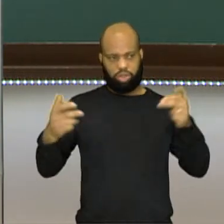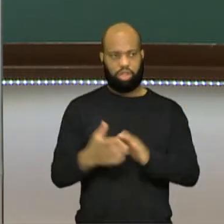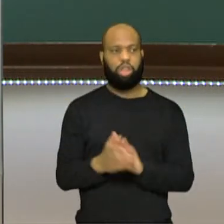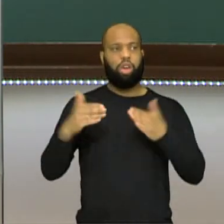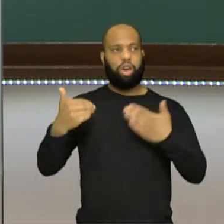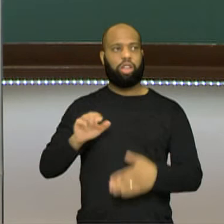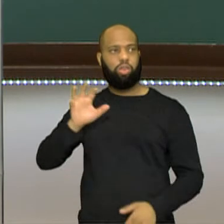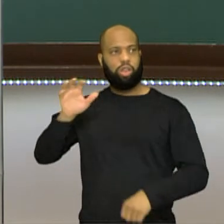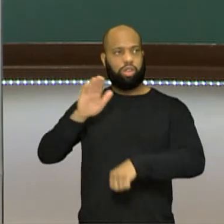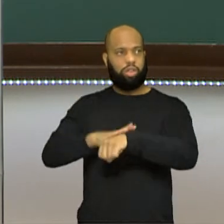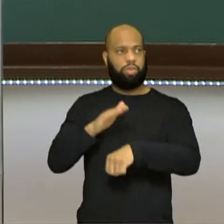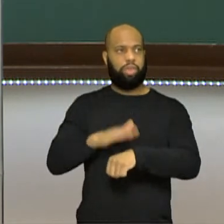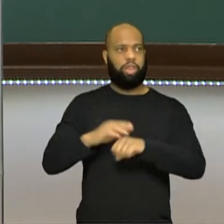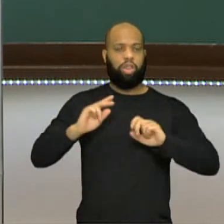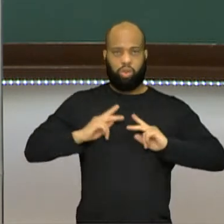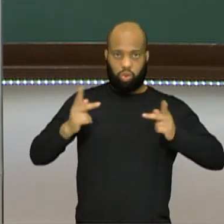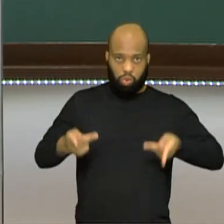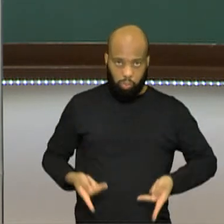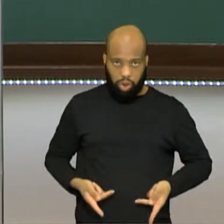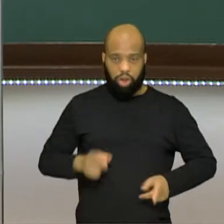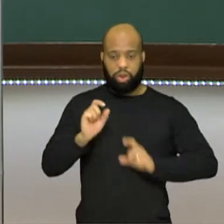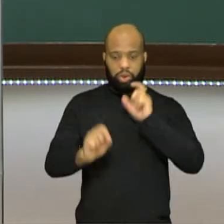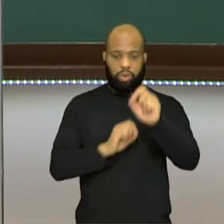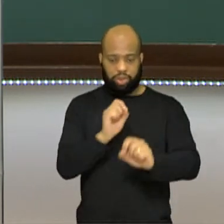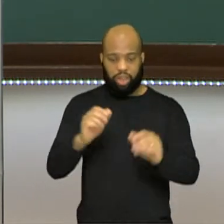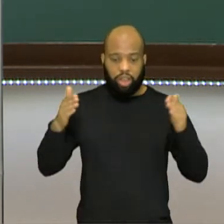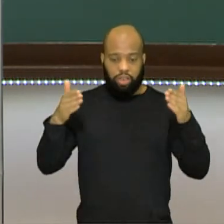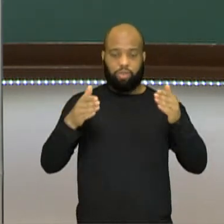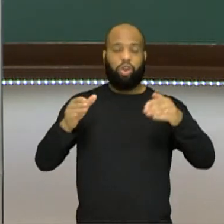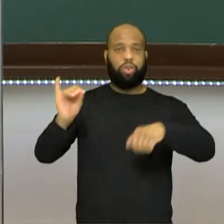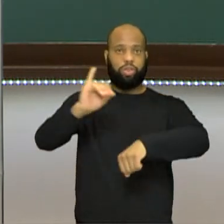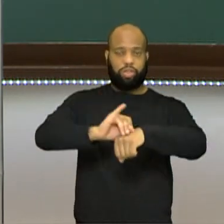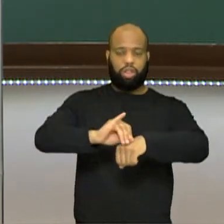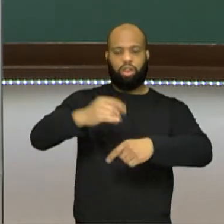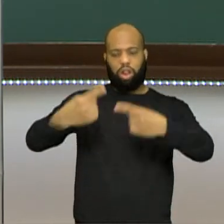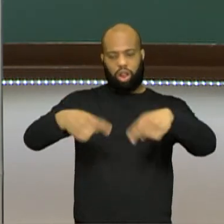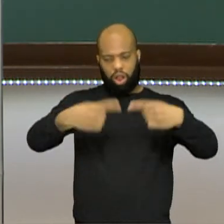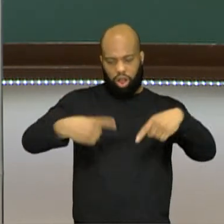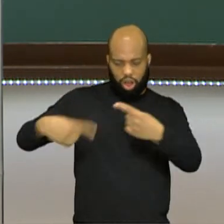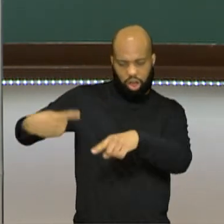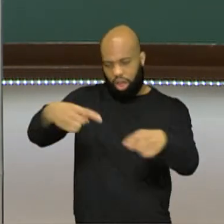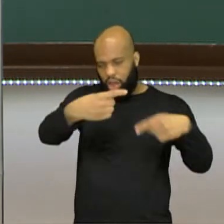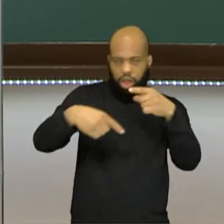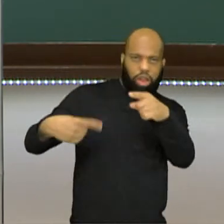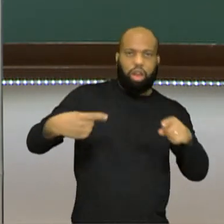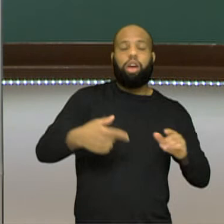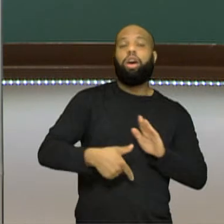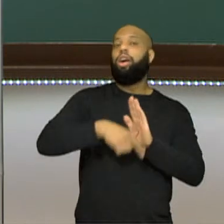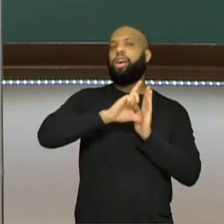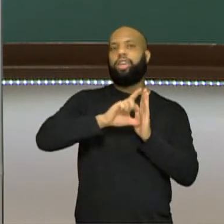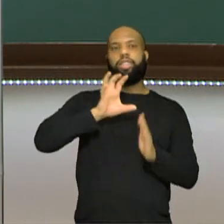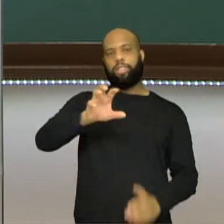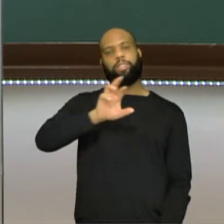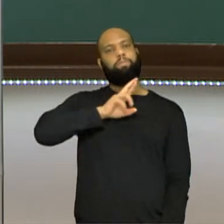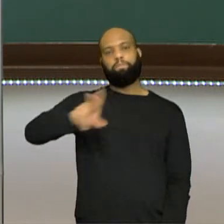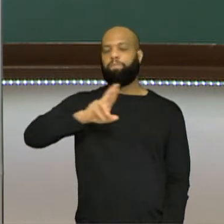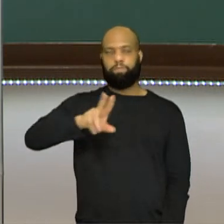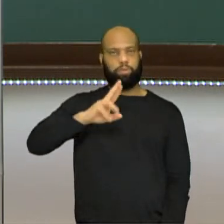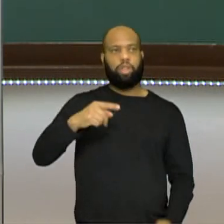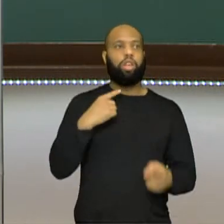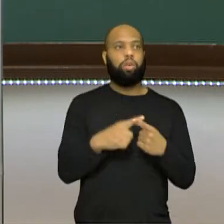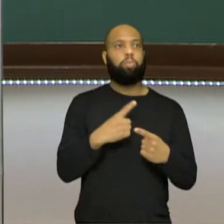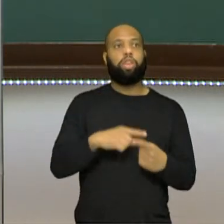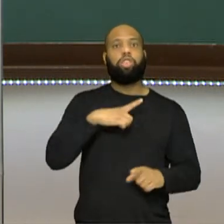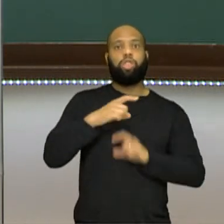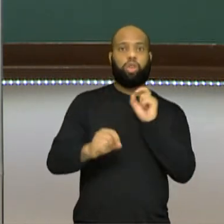nesse momento, o ser humano foi colocado na centralidade das discussões, coisa que até o momento não era assim. Nós tínhamos